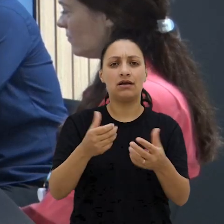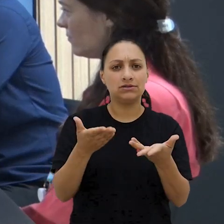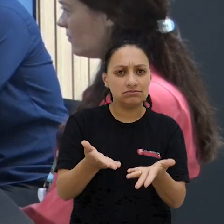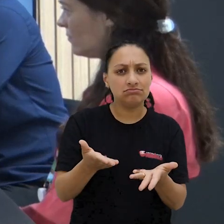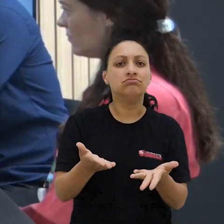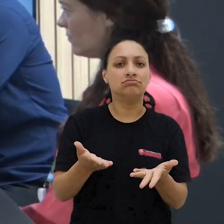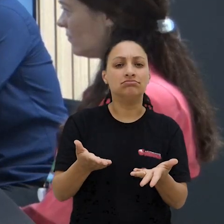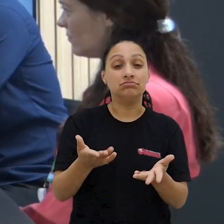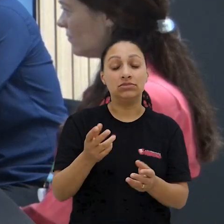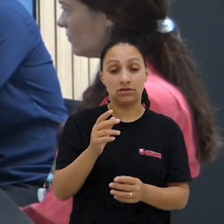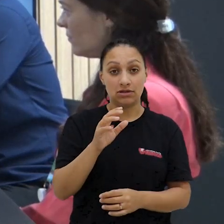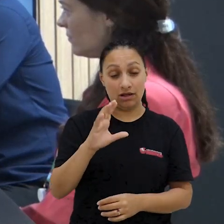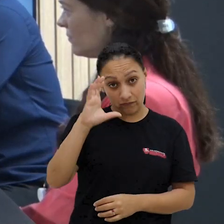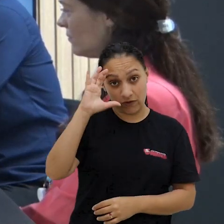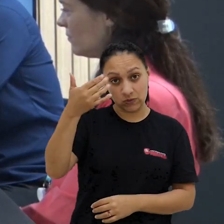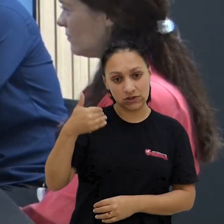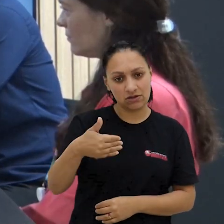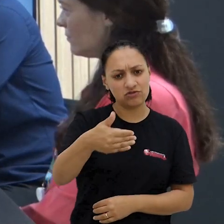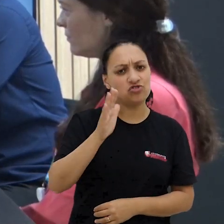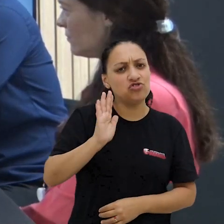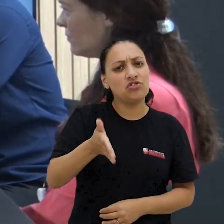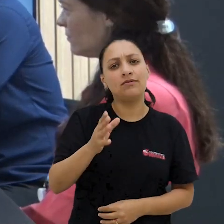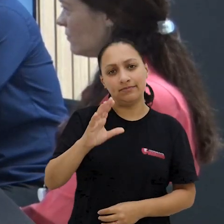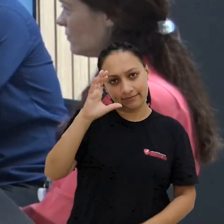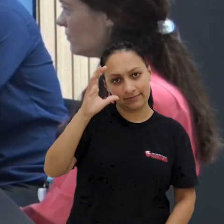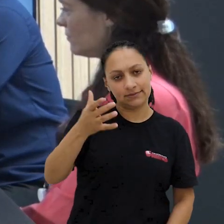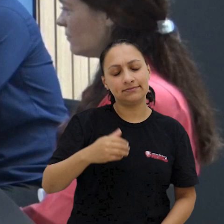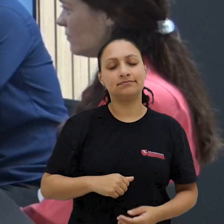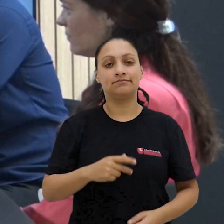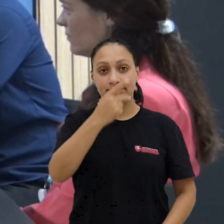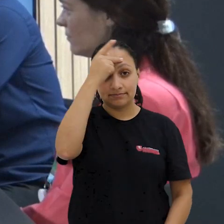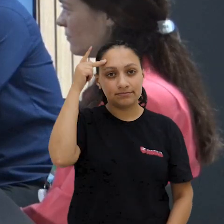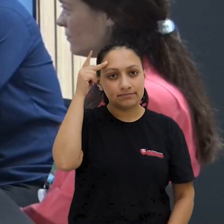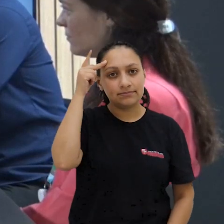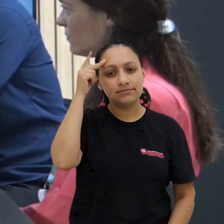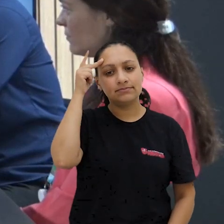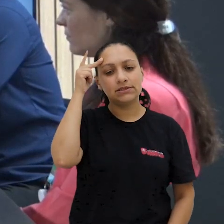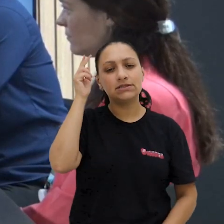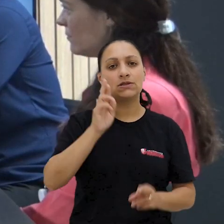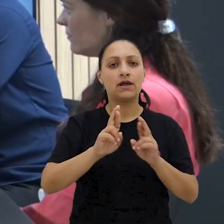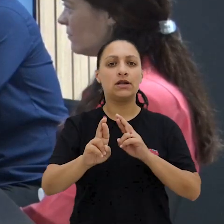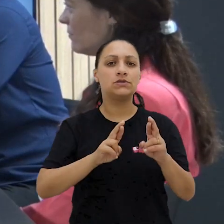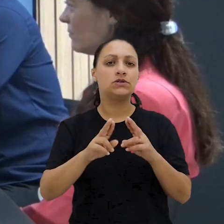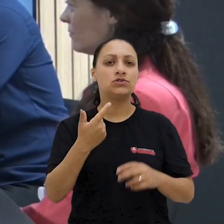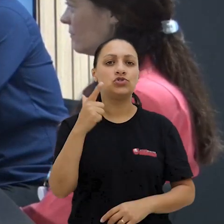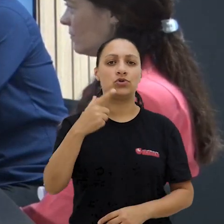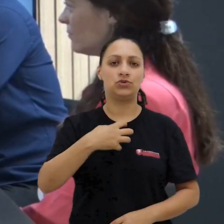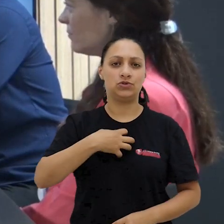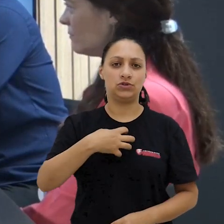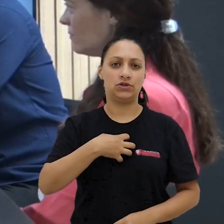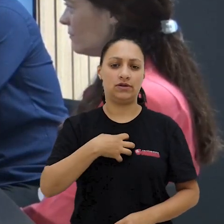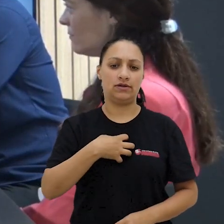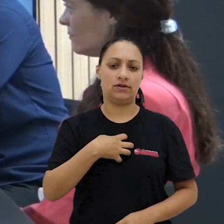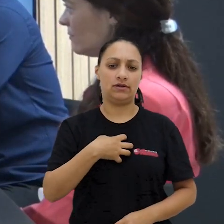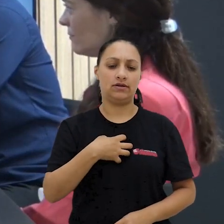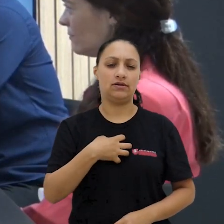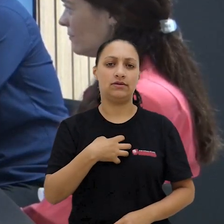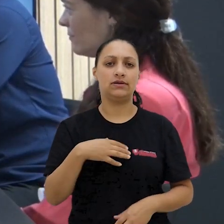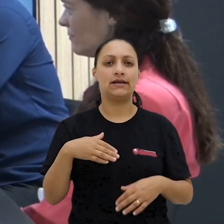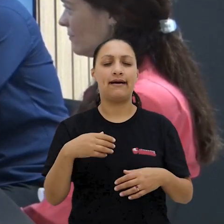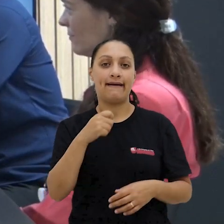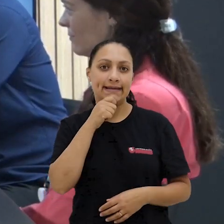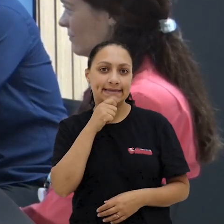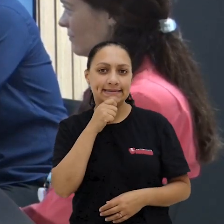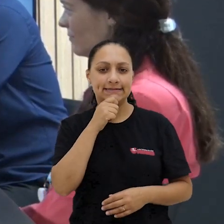isso é algo que vai acontecer, já está acontecendo. As pessoas estão se relacionando de outra maneira. Então, será que tu tá dentro de uma